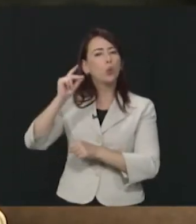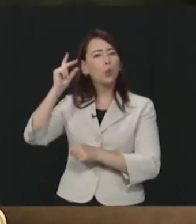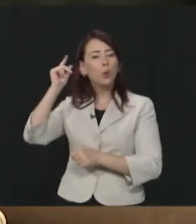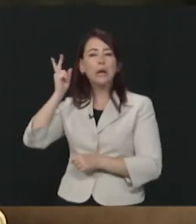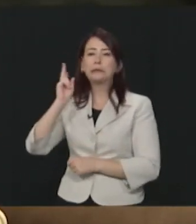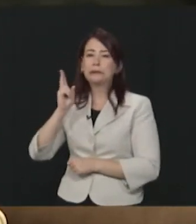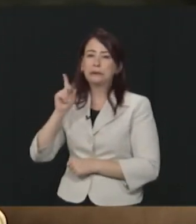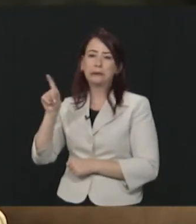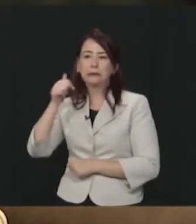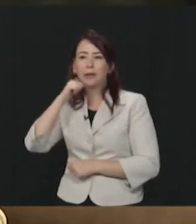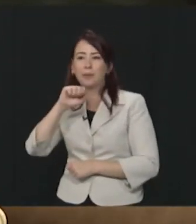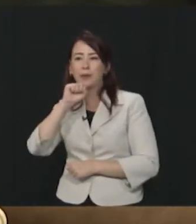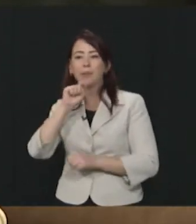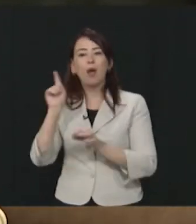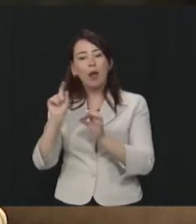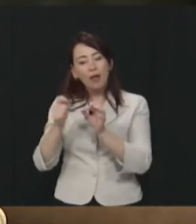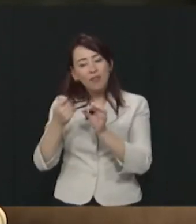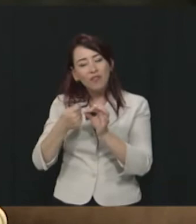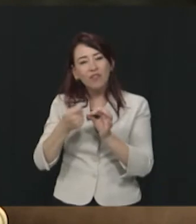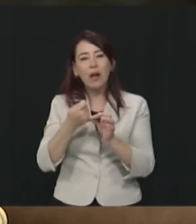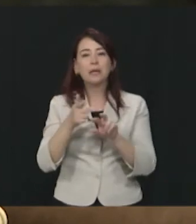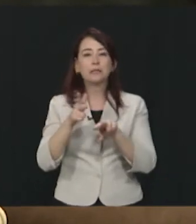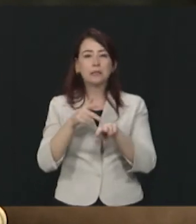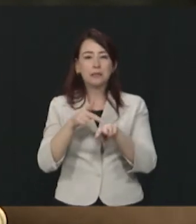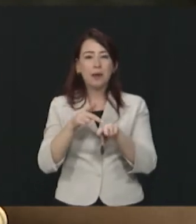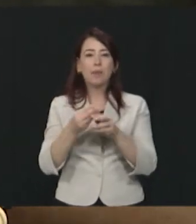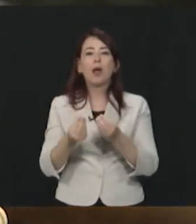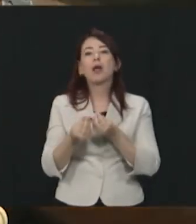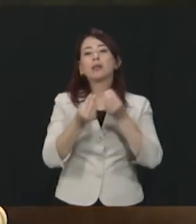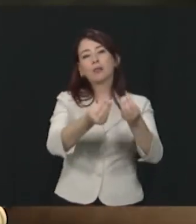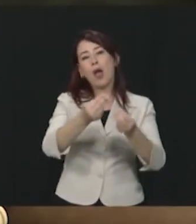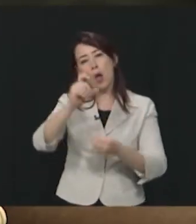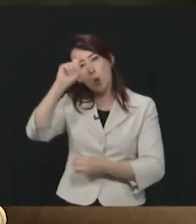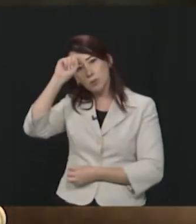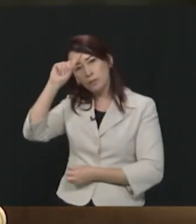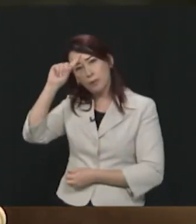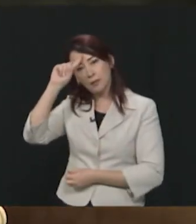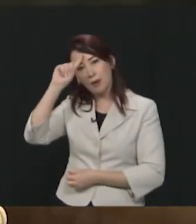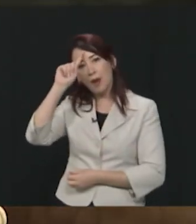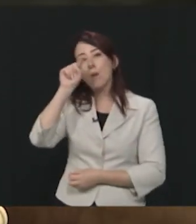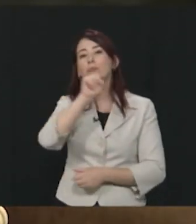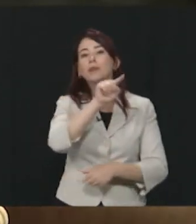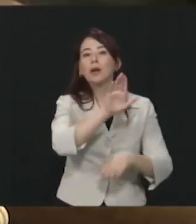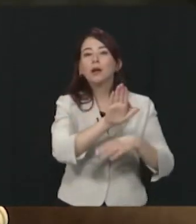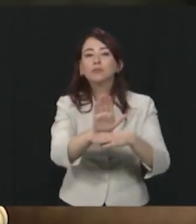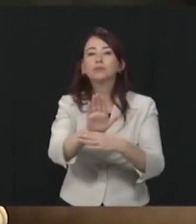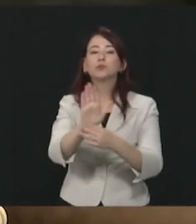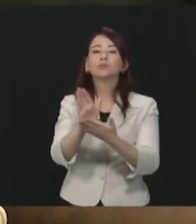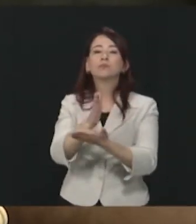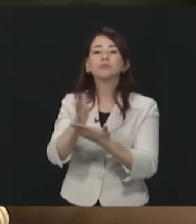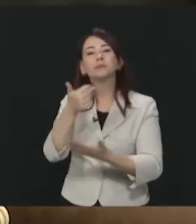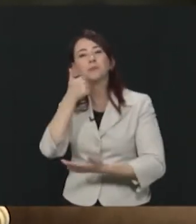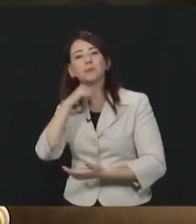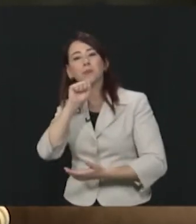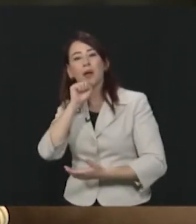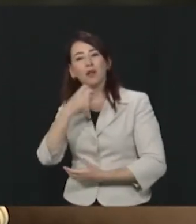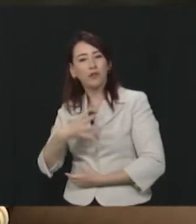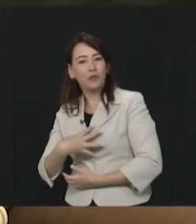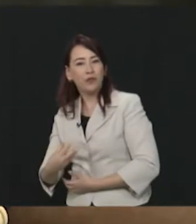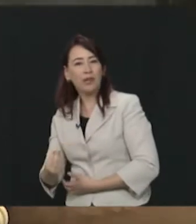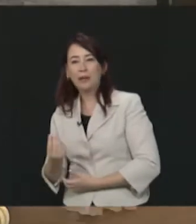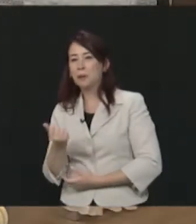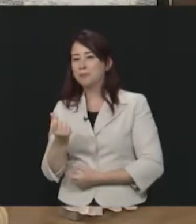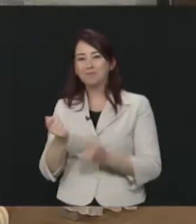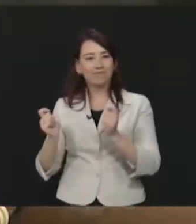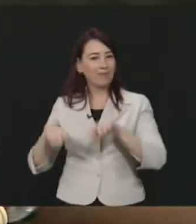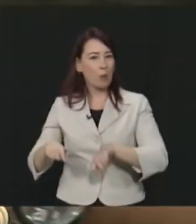confeccionar sapatinhos de bebê e doar para o hospital para ser suporte ao enxoval daquelas mães que não têm condição. Que né? Barato.